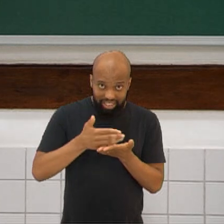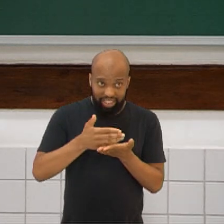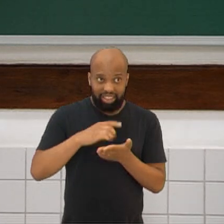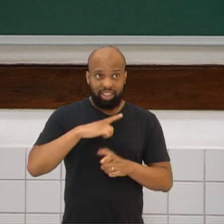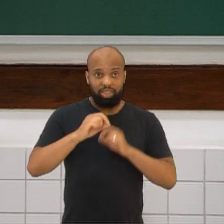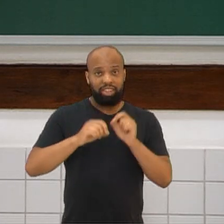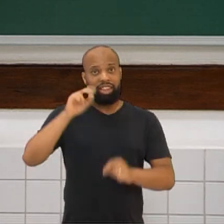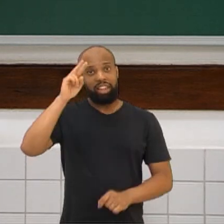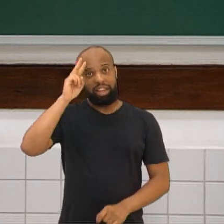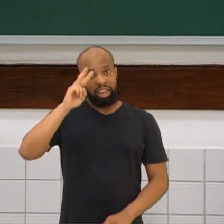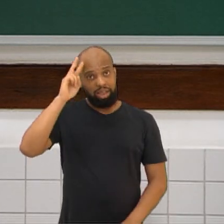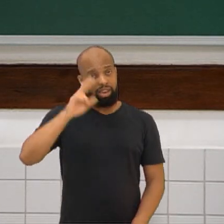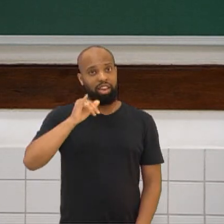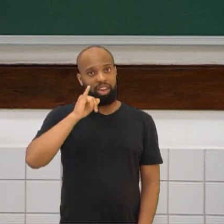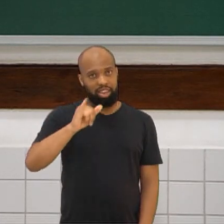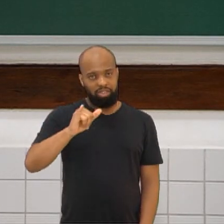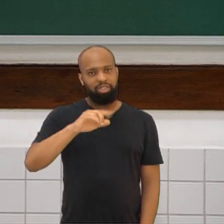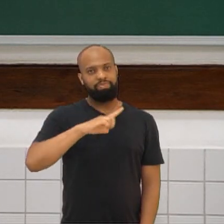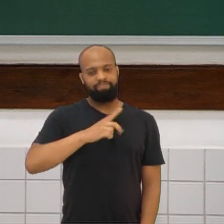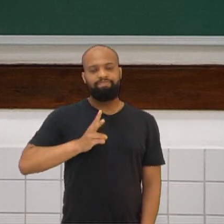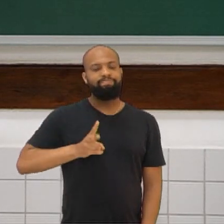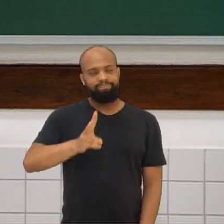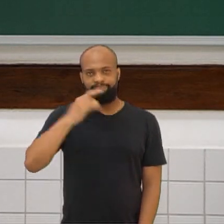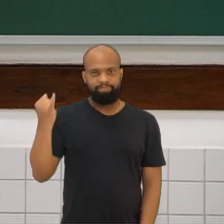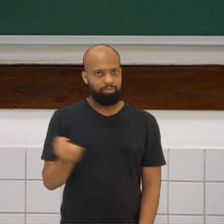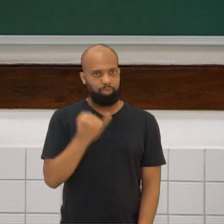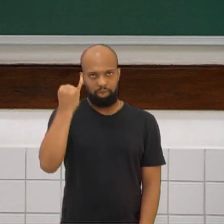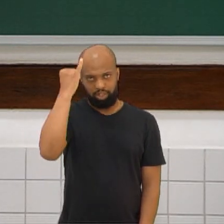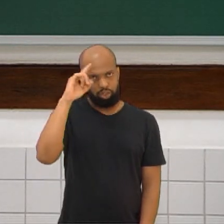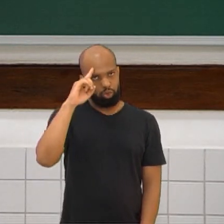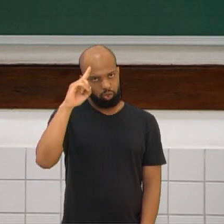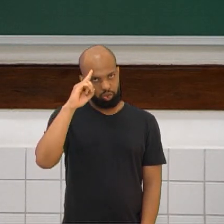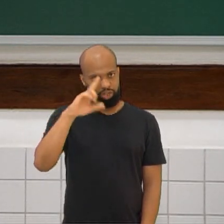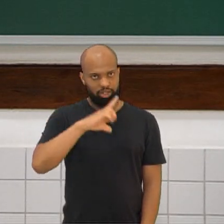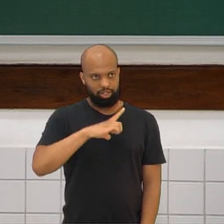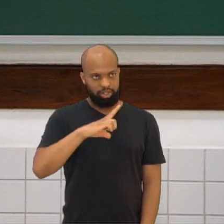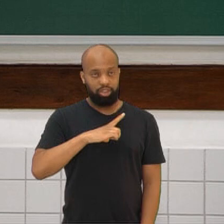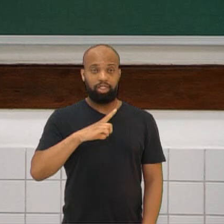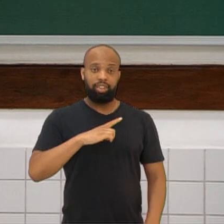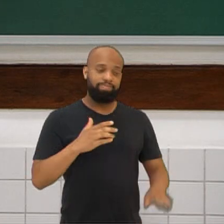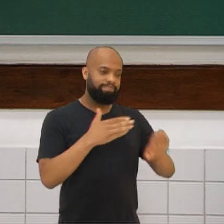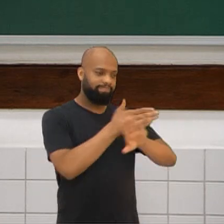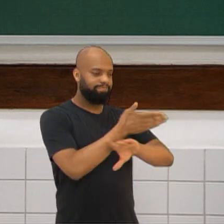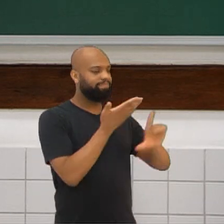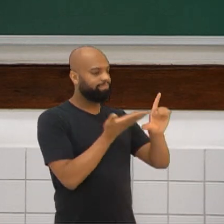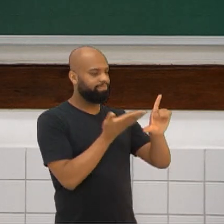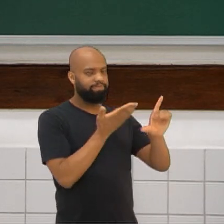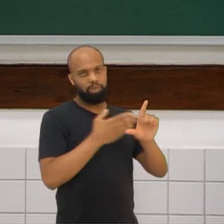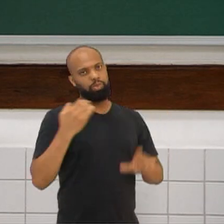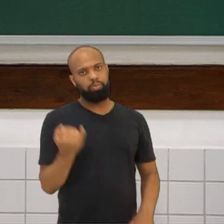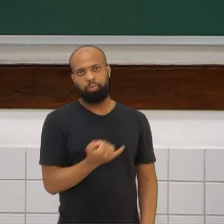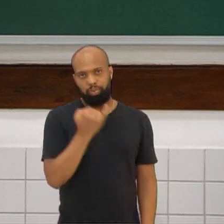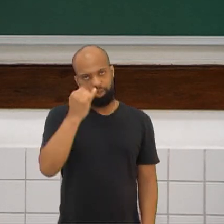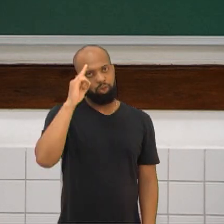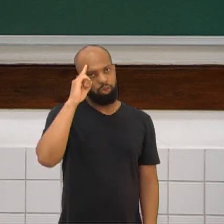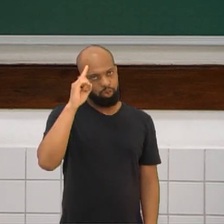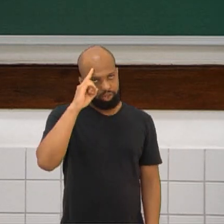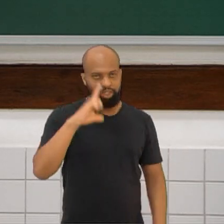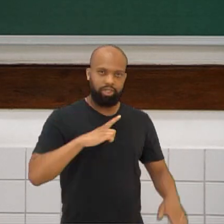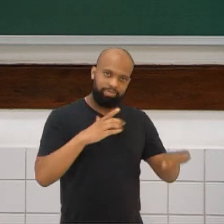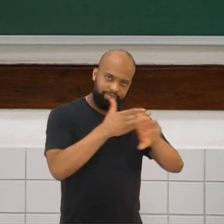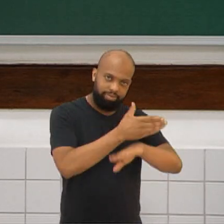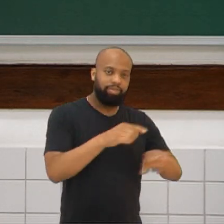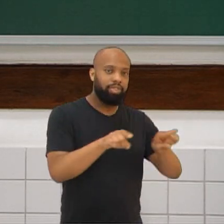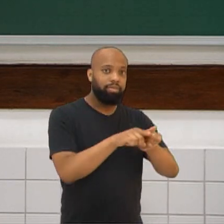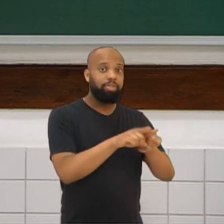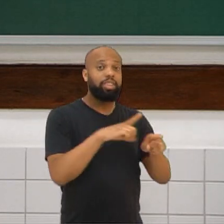nossos dizeres e os lembretes que os professores dão todos os dias. Temos que acessar o Classroom todos os dias,